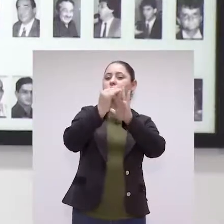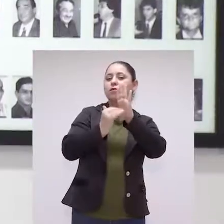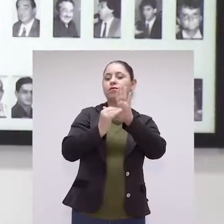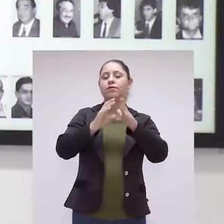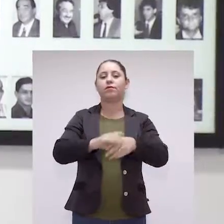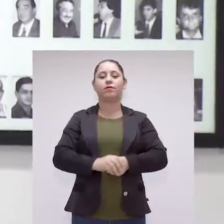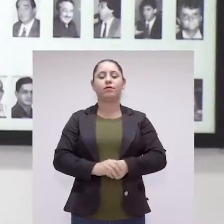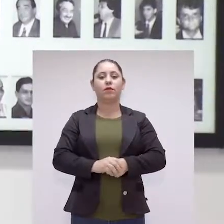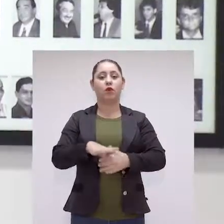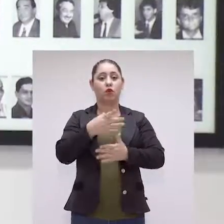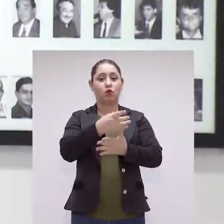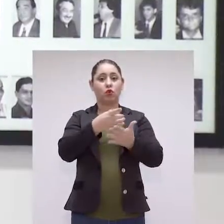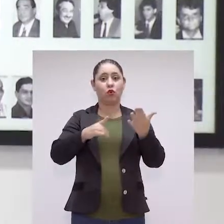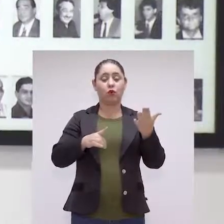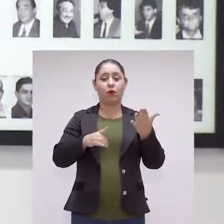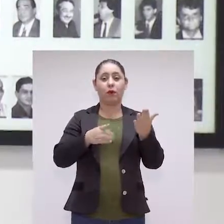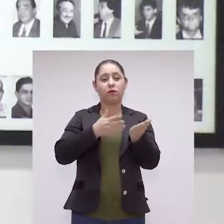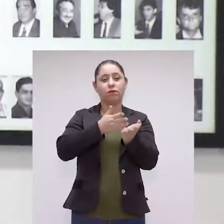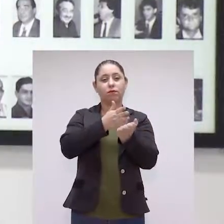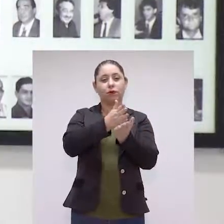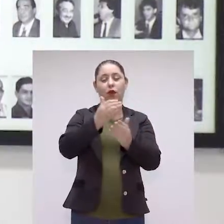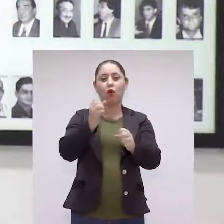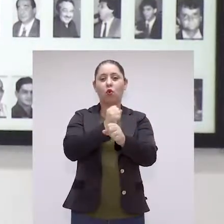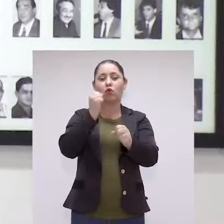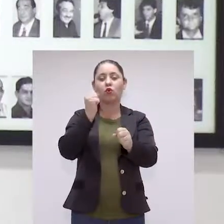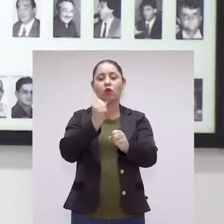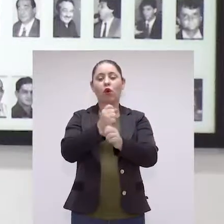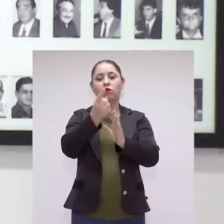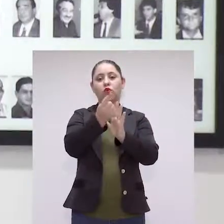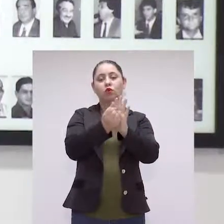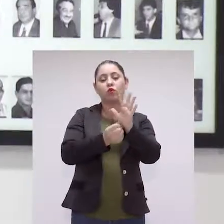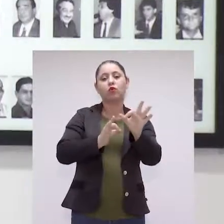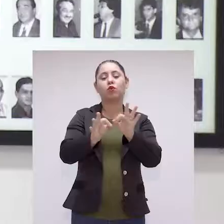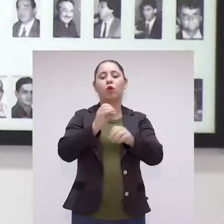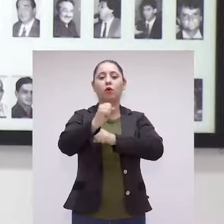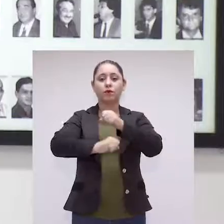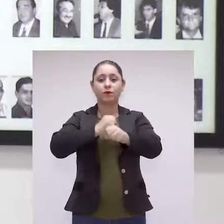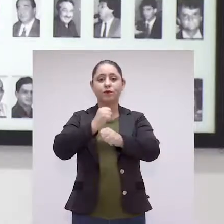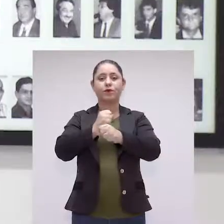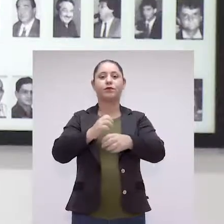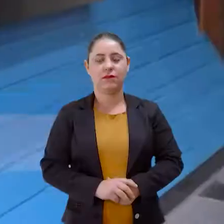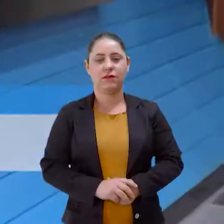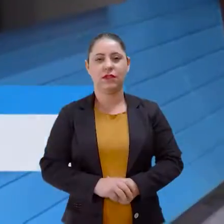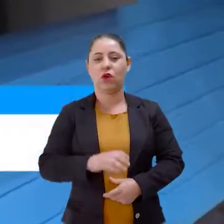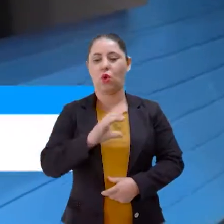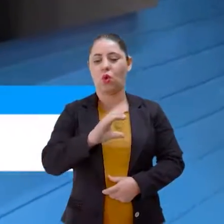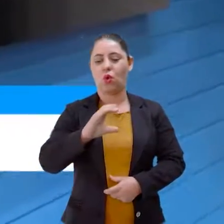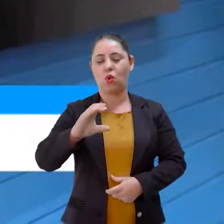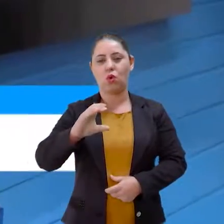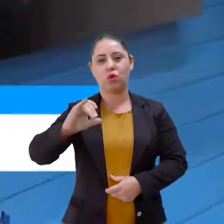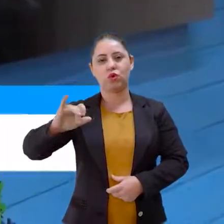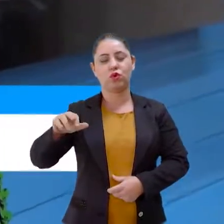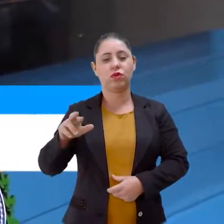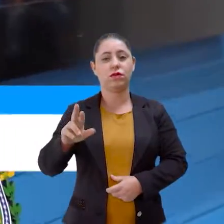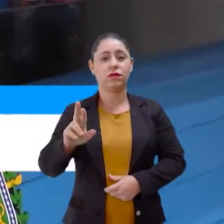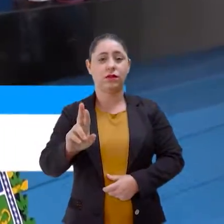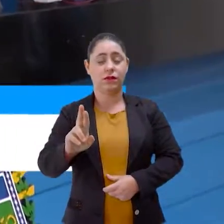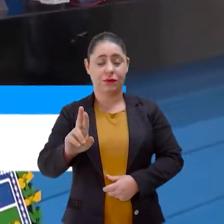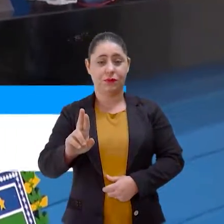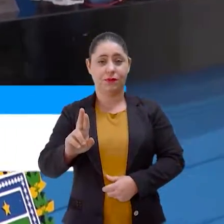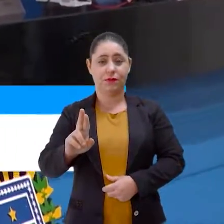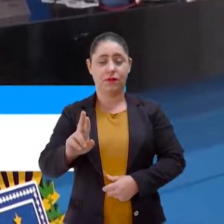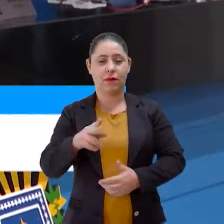Diretrizes Orçamentárias, documento que norteia a construção do orçamento para o ano que vem. A Comissão de